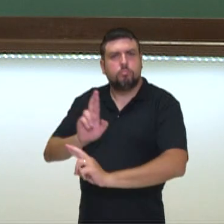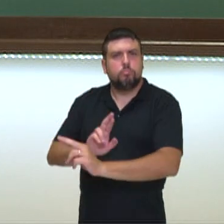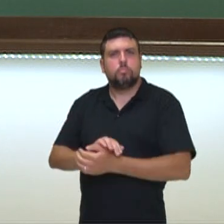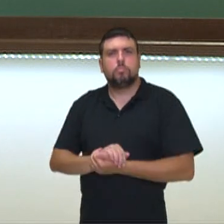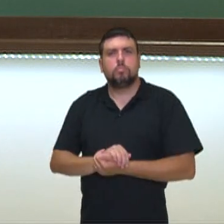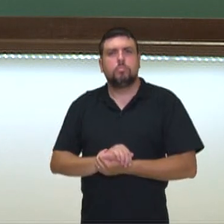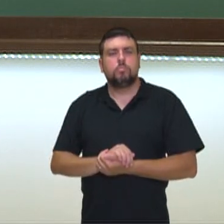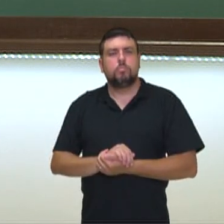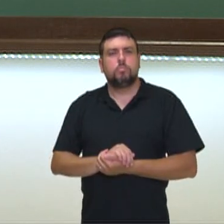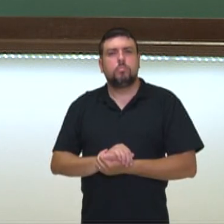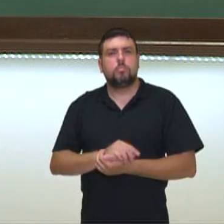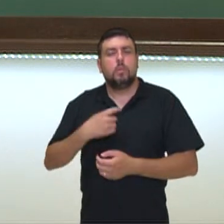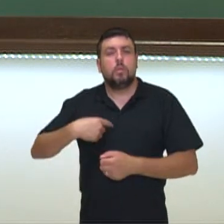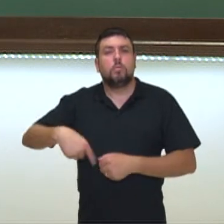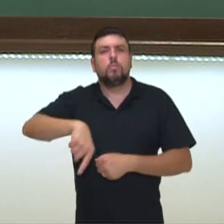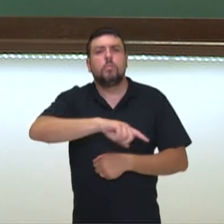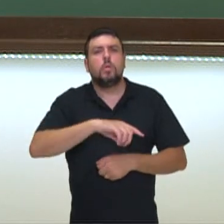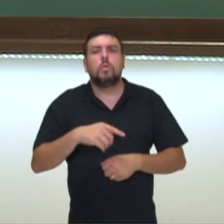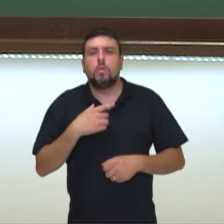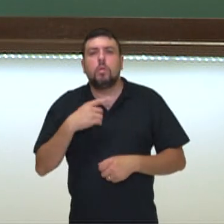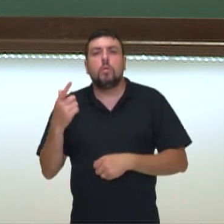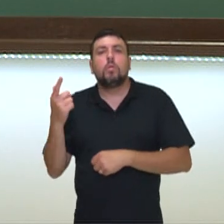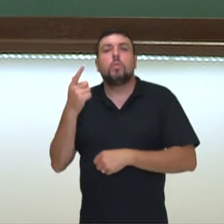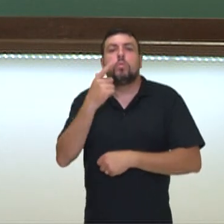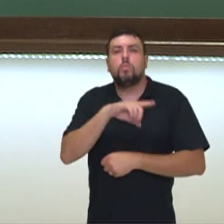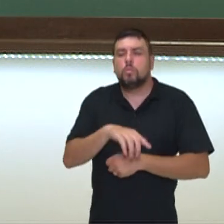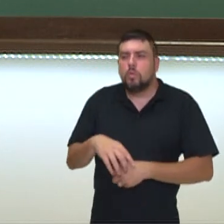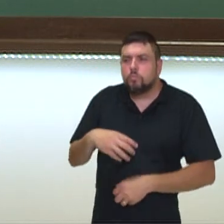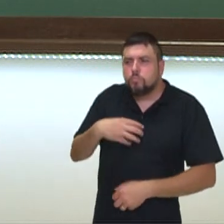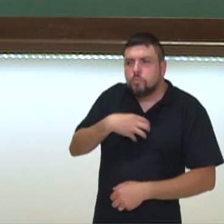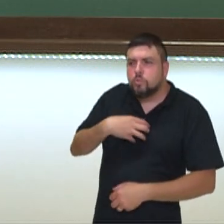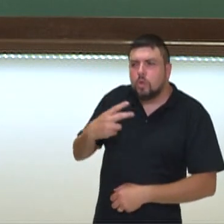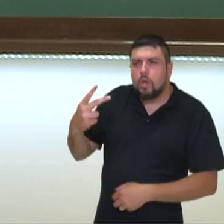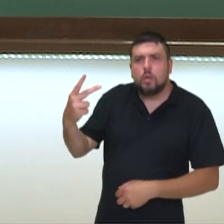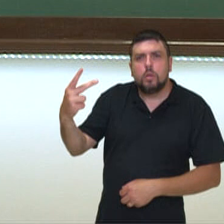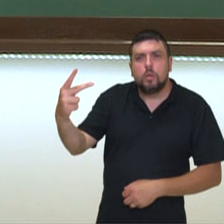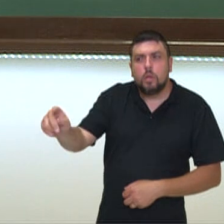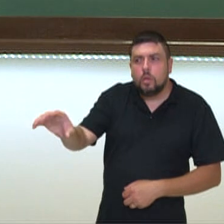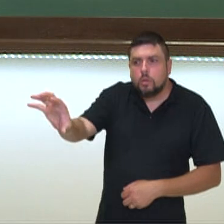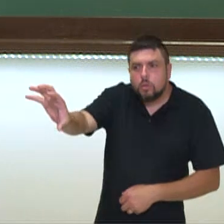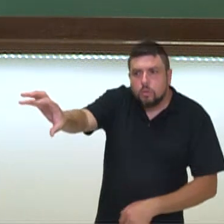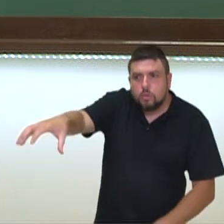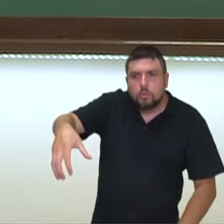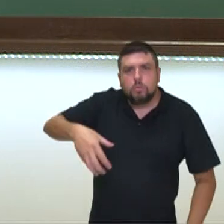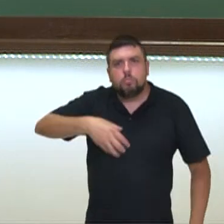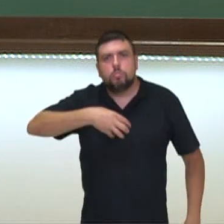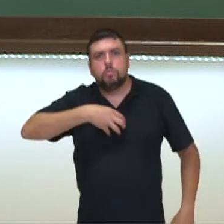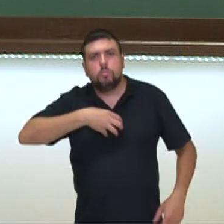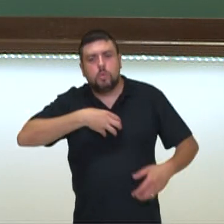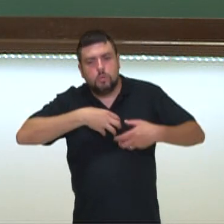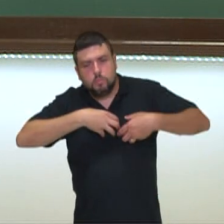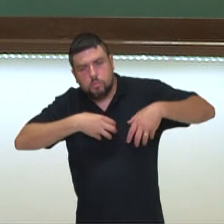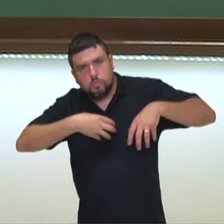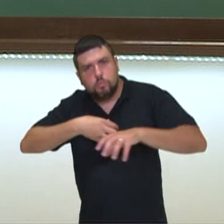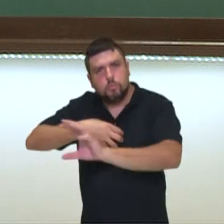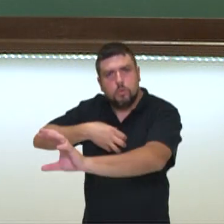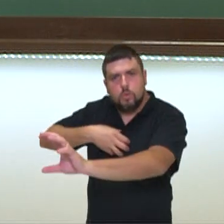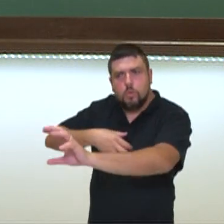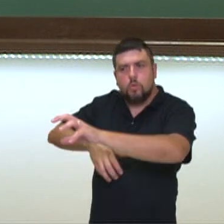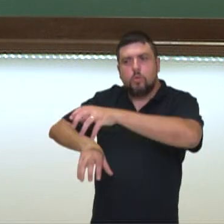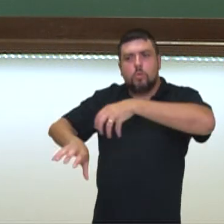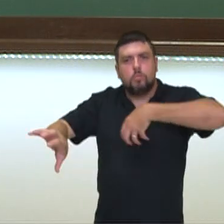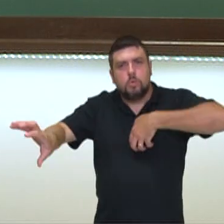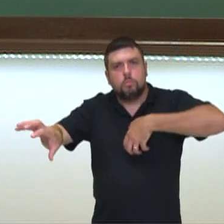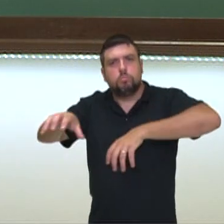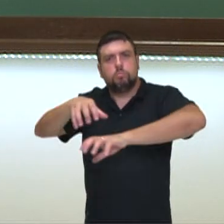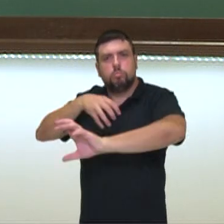conseguimos nos colocar no lugar do outro, perceber como o outro está se sentindo e então interagirmos a